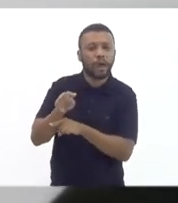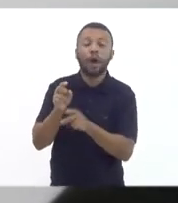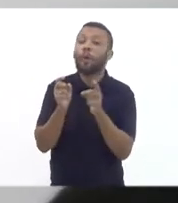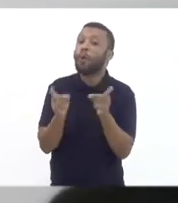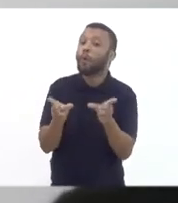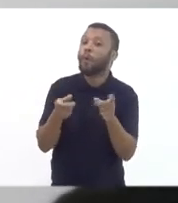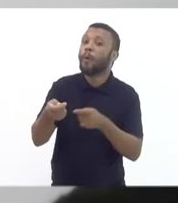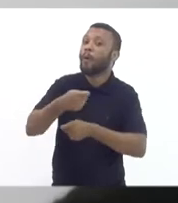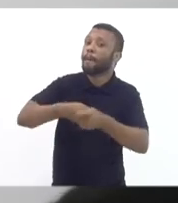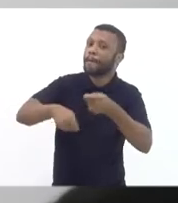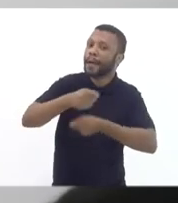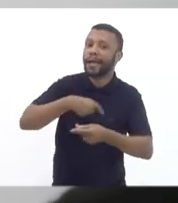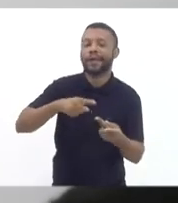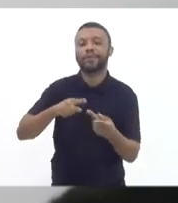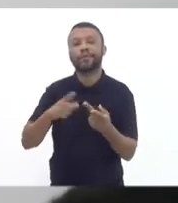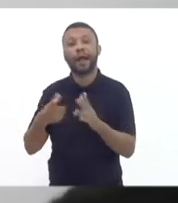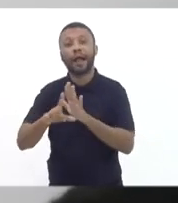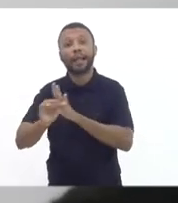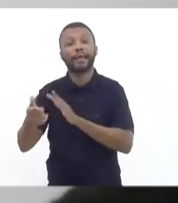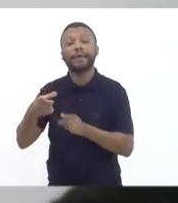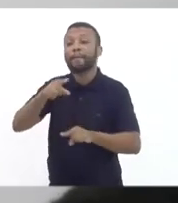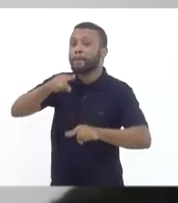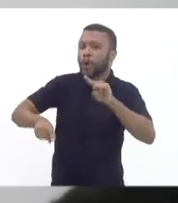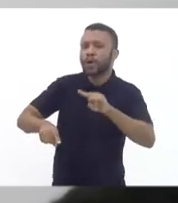uso de animais em cosméticos, né?